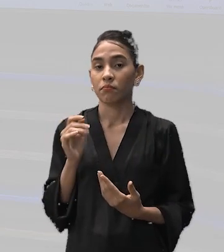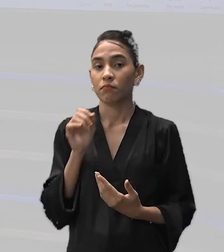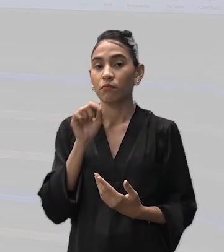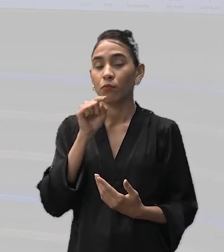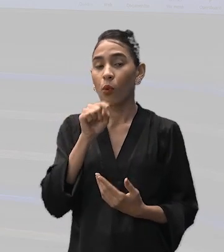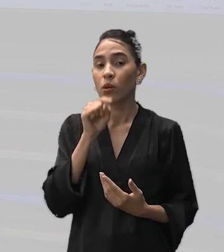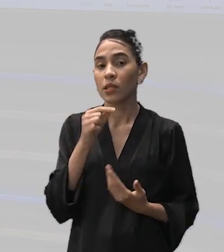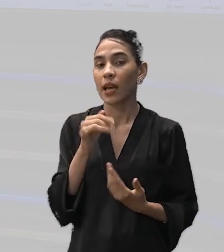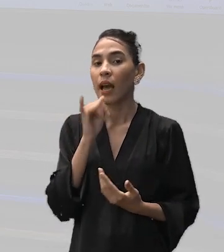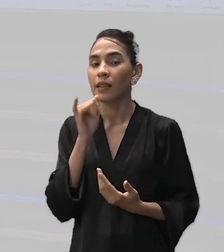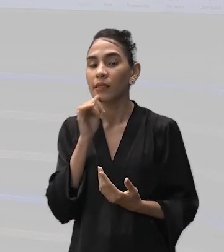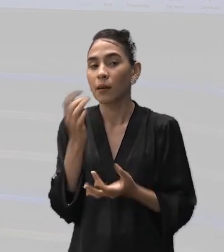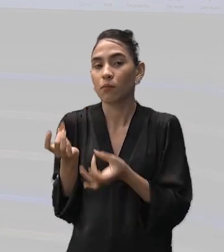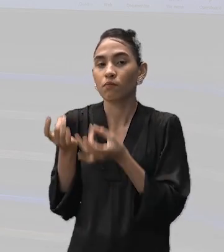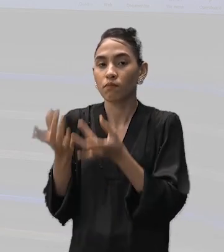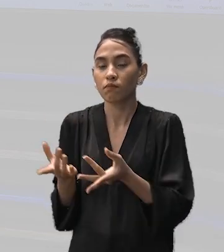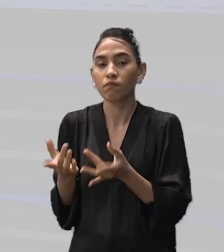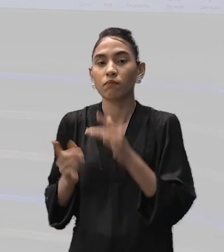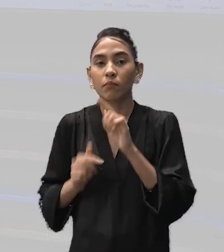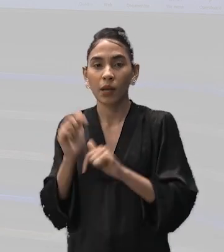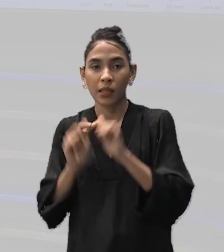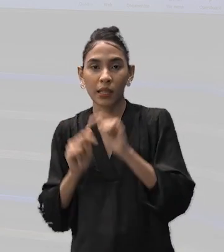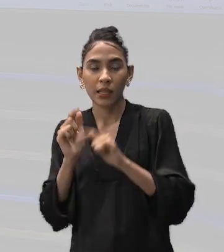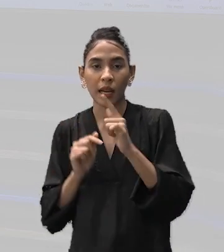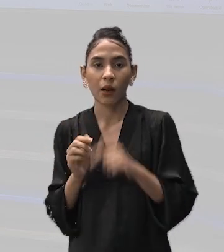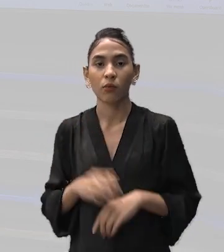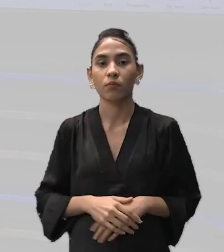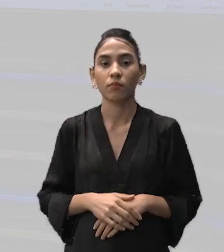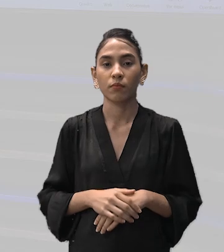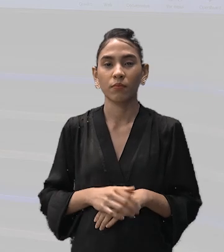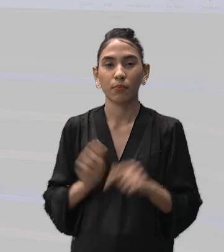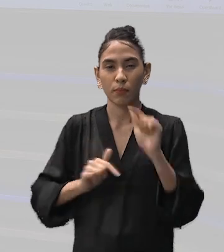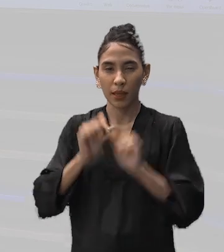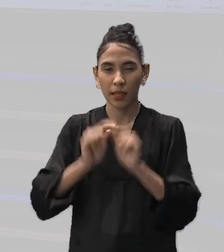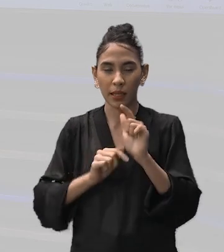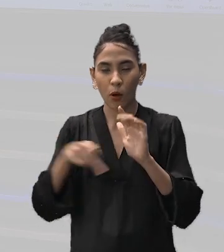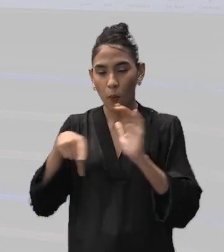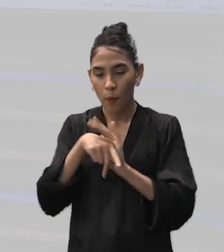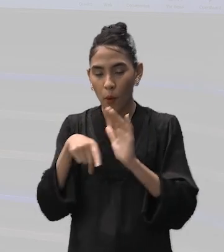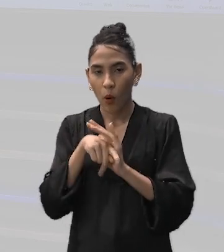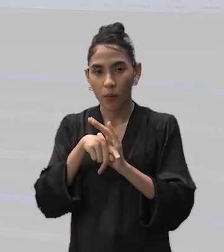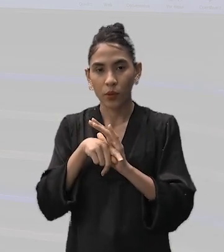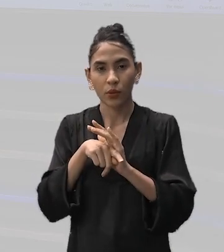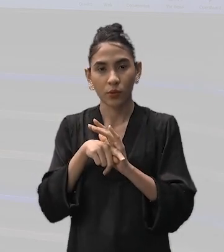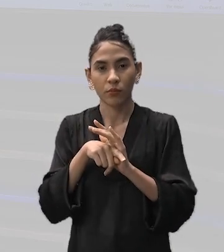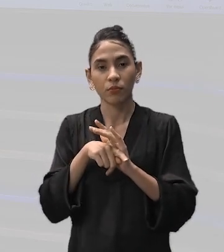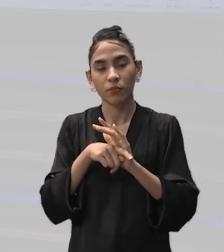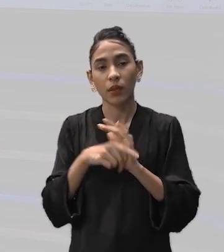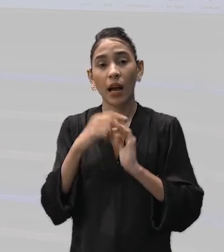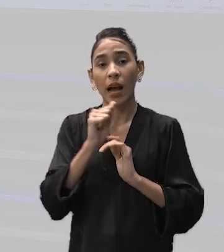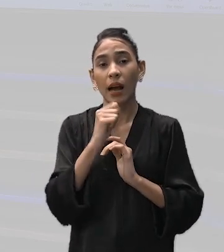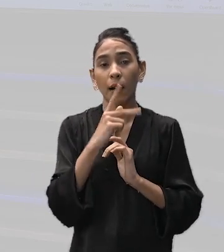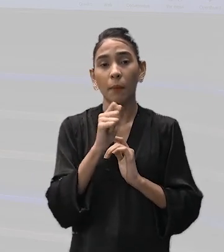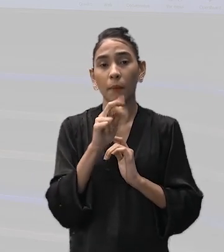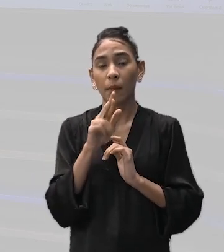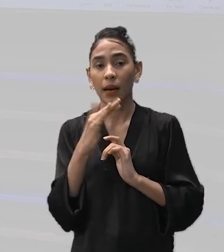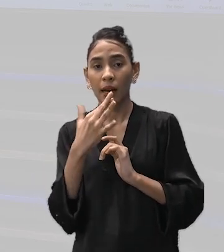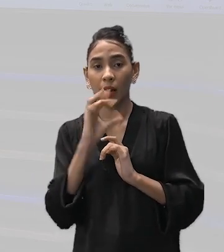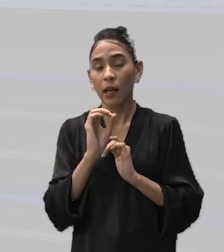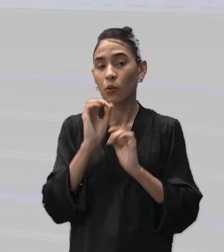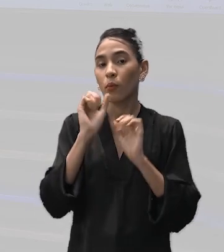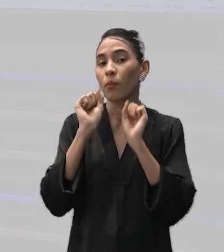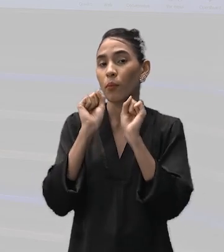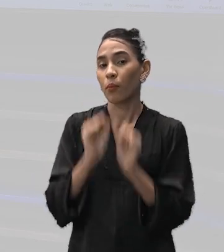descartar um aparelho onde as peças que formam esse aparelho, que compõem esse aparelho, elas de repente podem